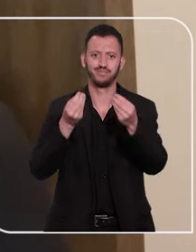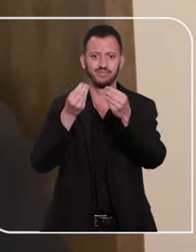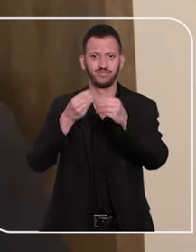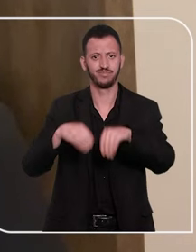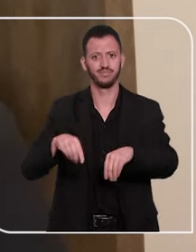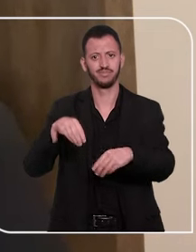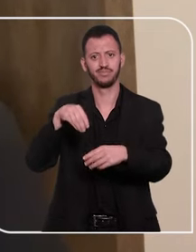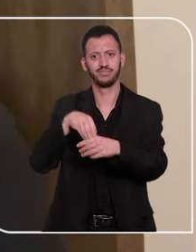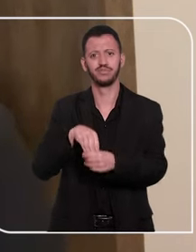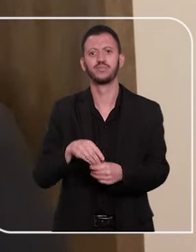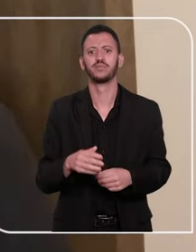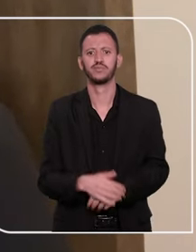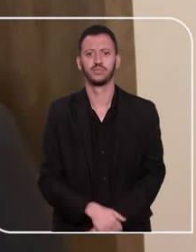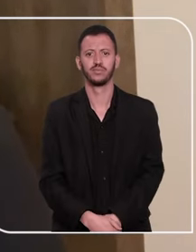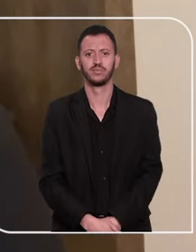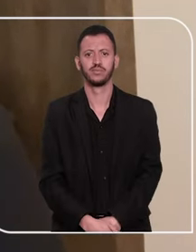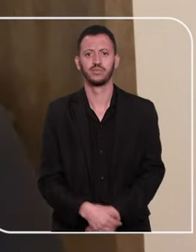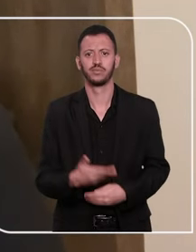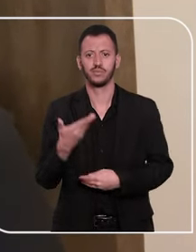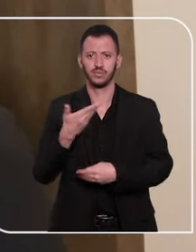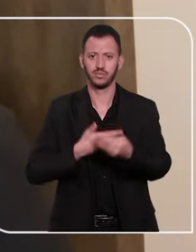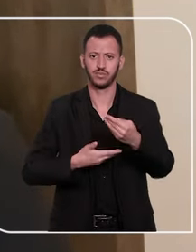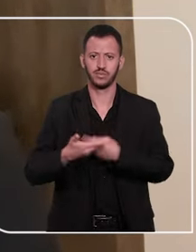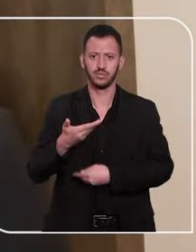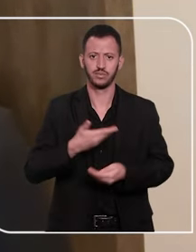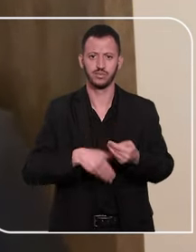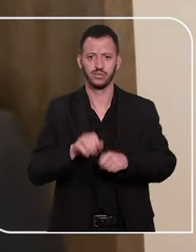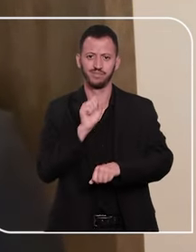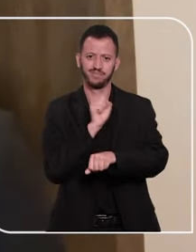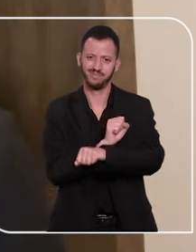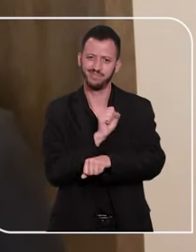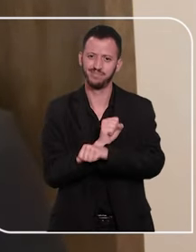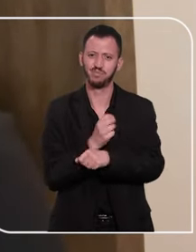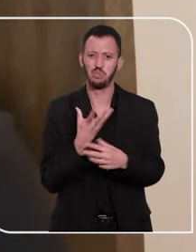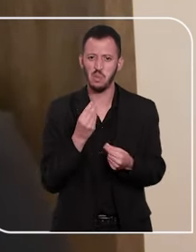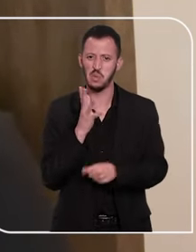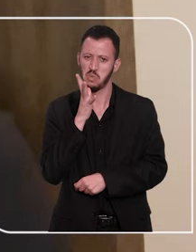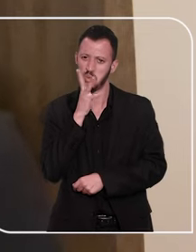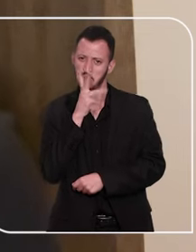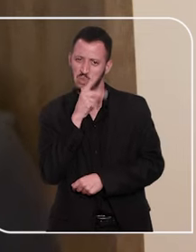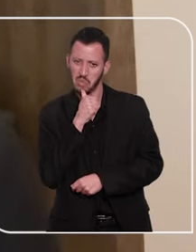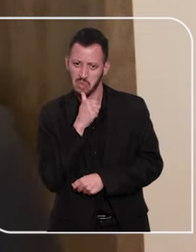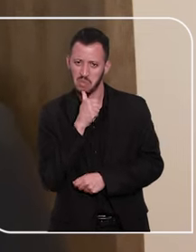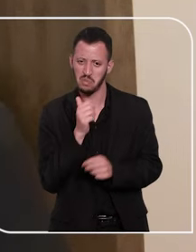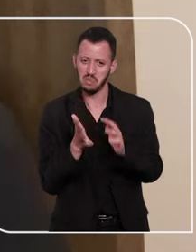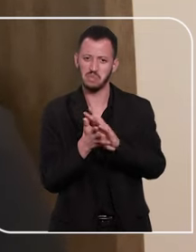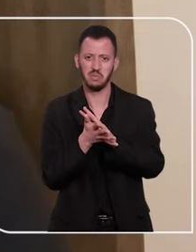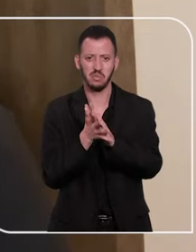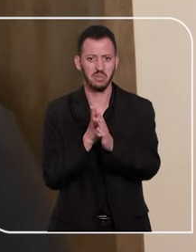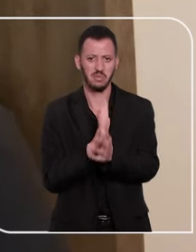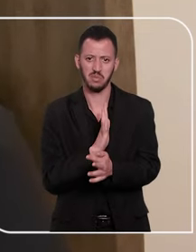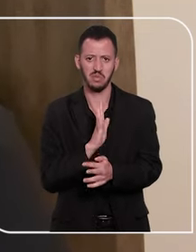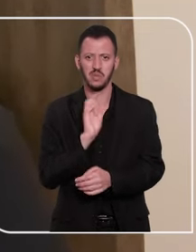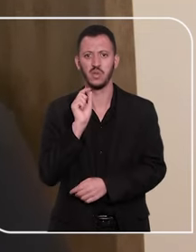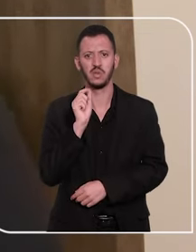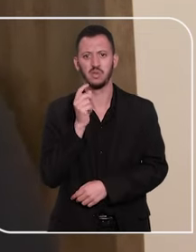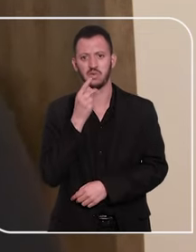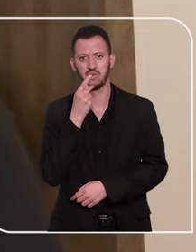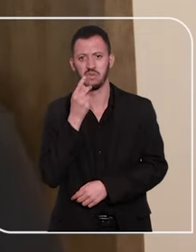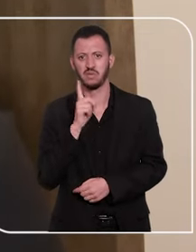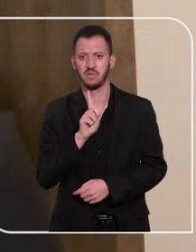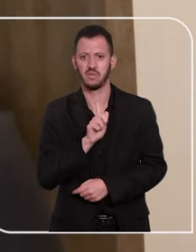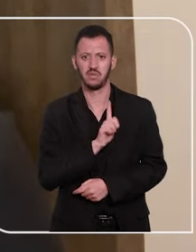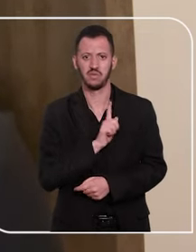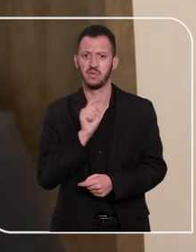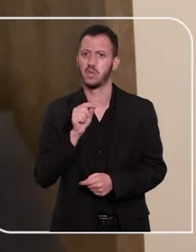cabe dano moral presumido em relação à à espera excessiva em filas de banco isso